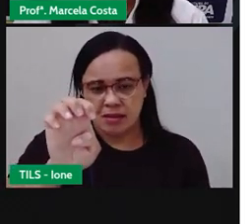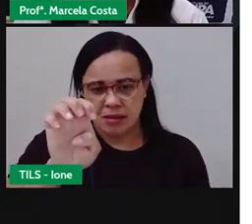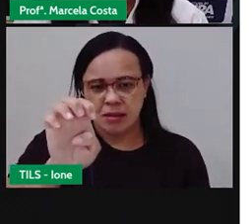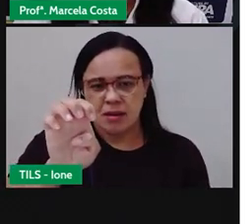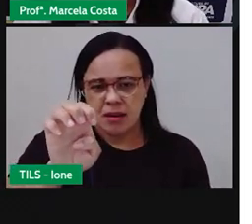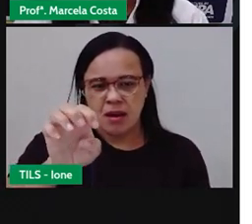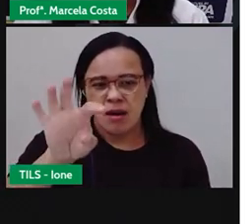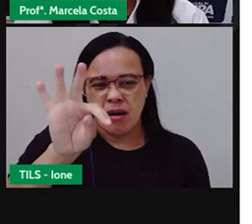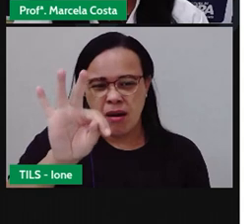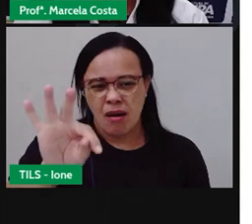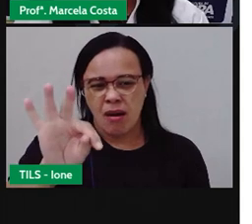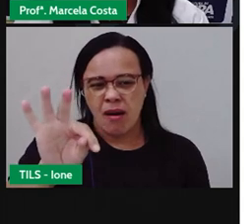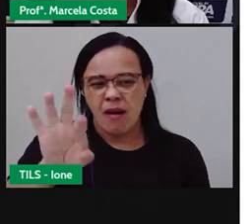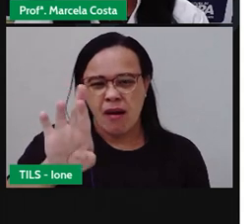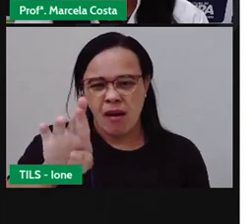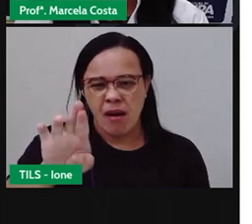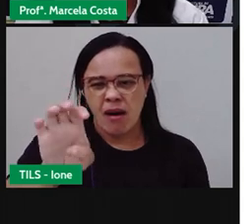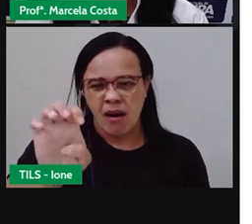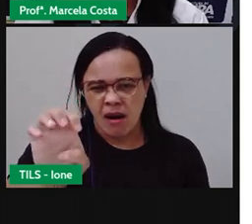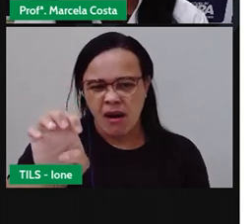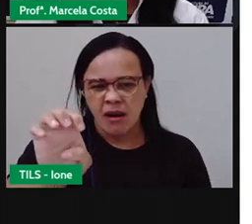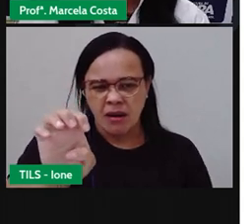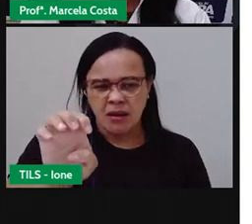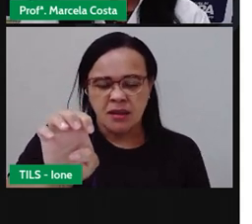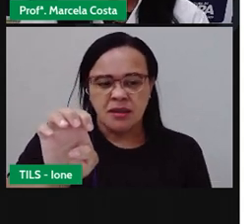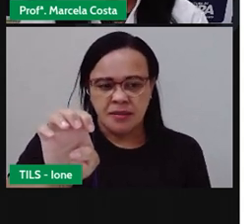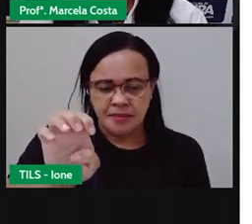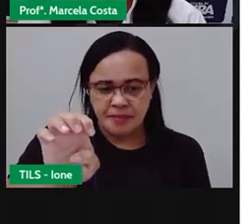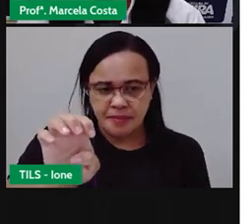o 331